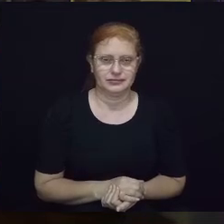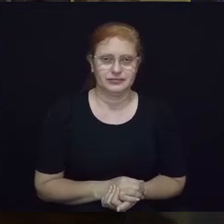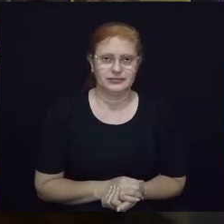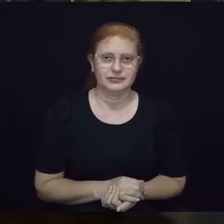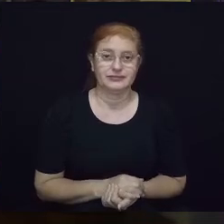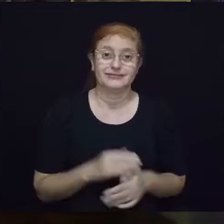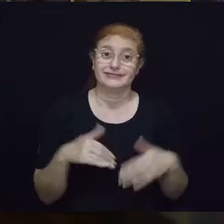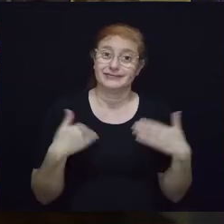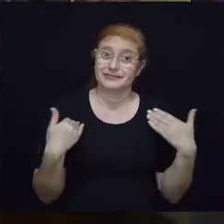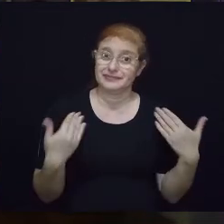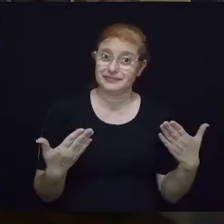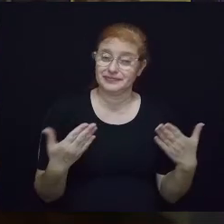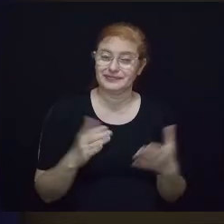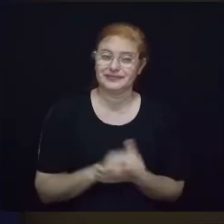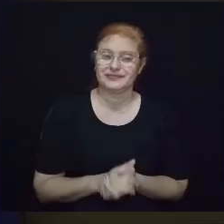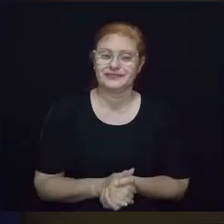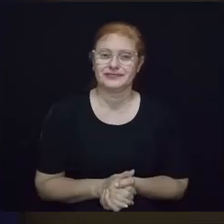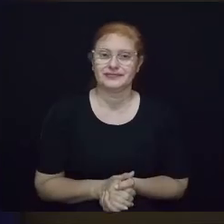Bom,